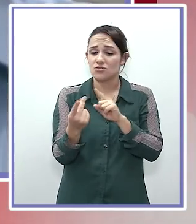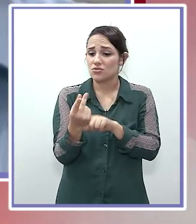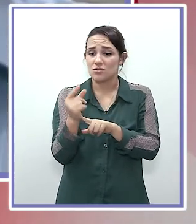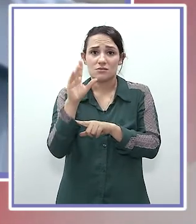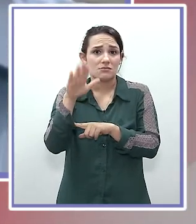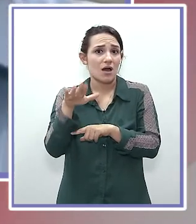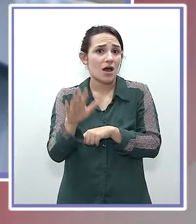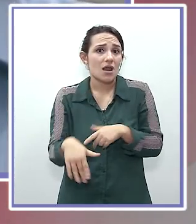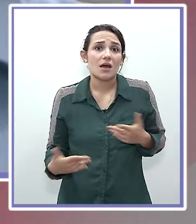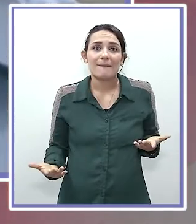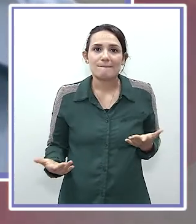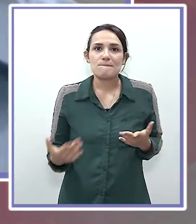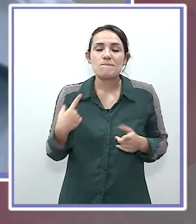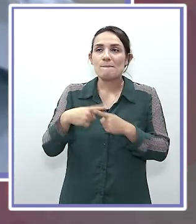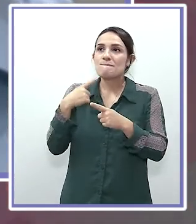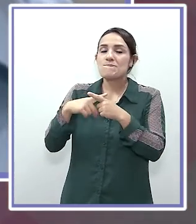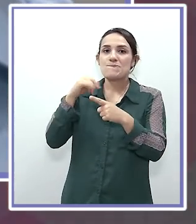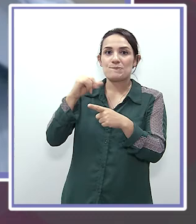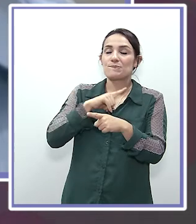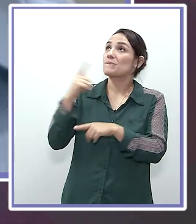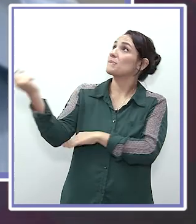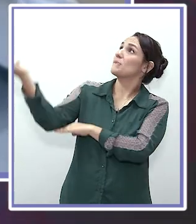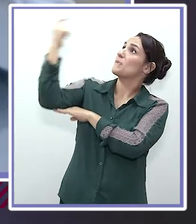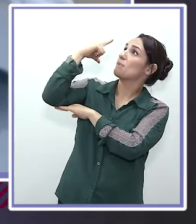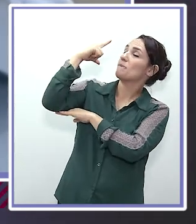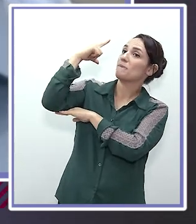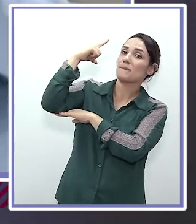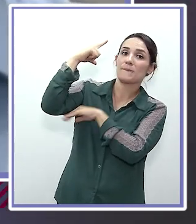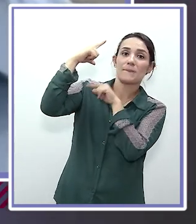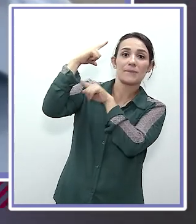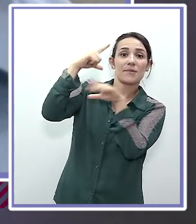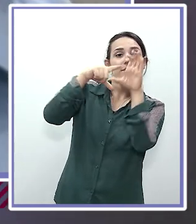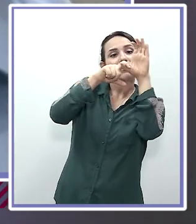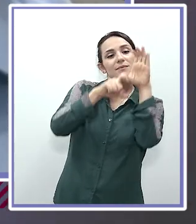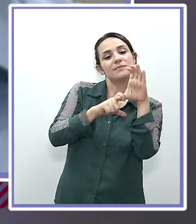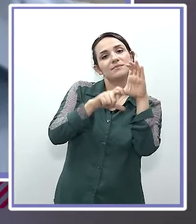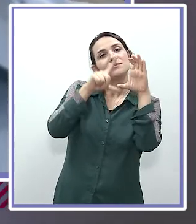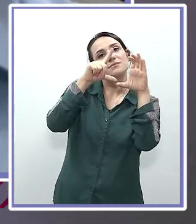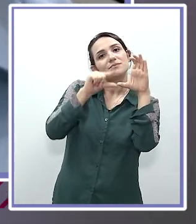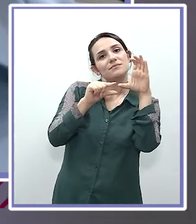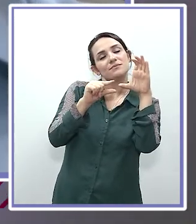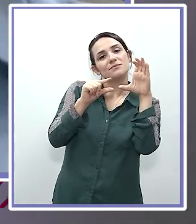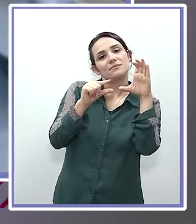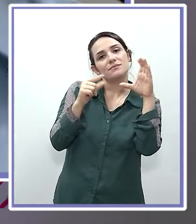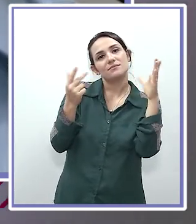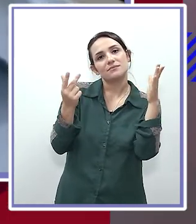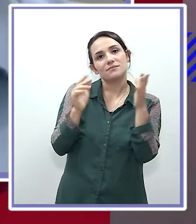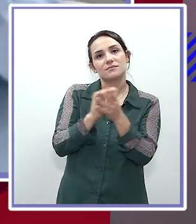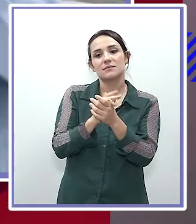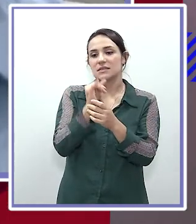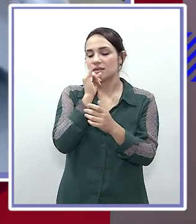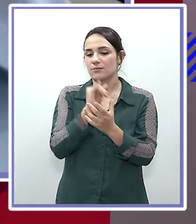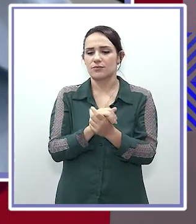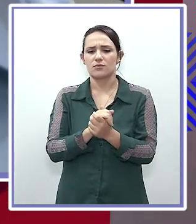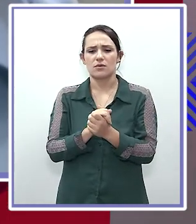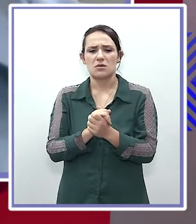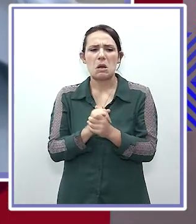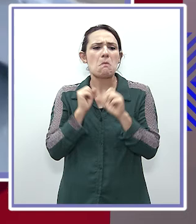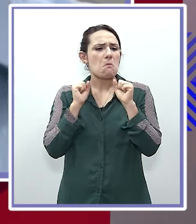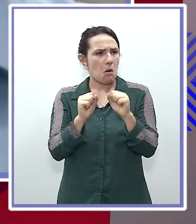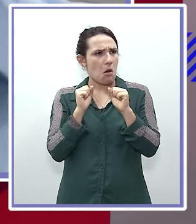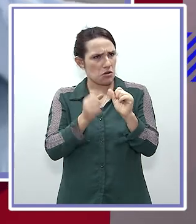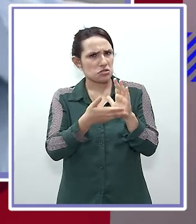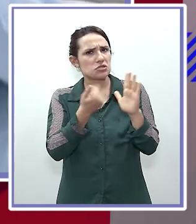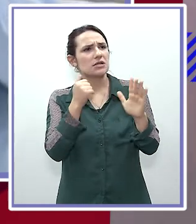o usuário, porque ele está abatendo. Então, se você retira, por exemplo, ICMS das placas solares, se você